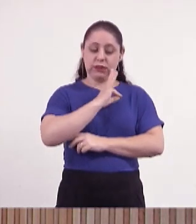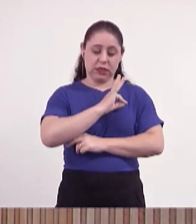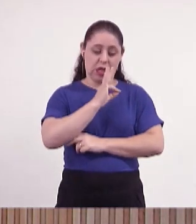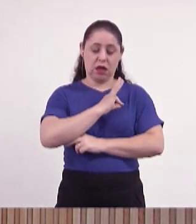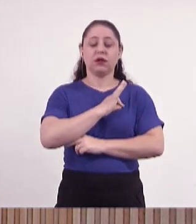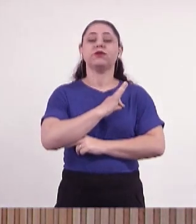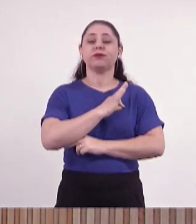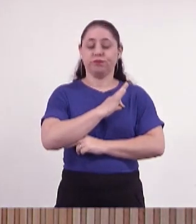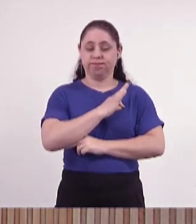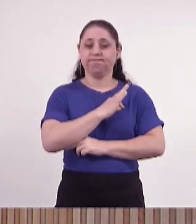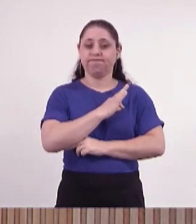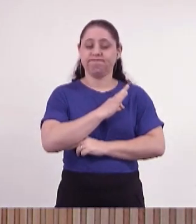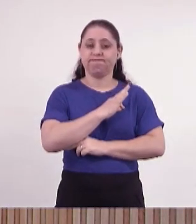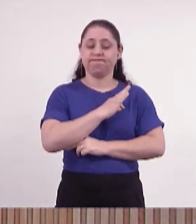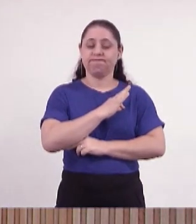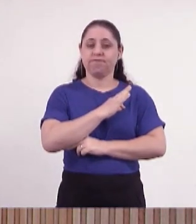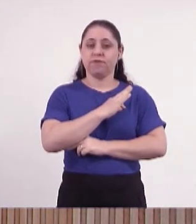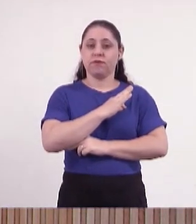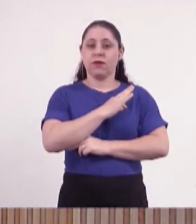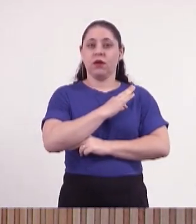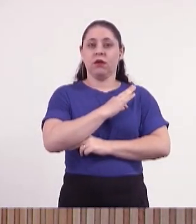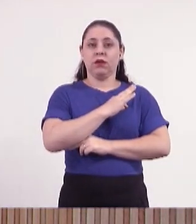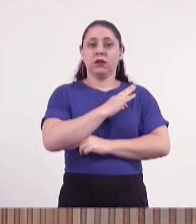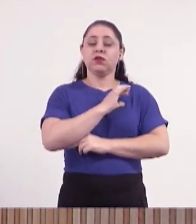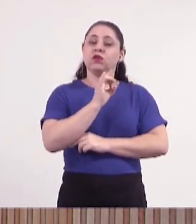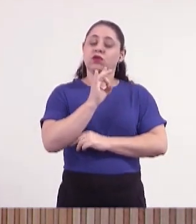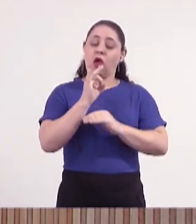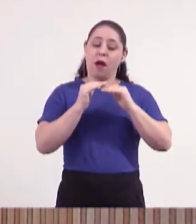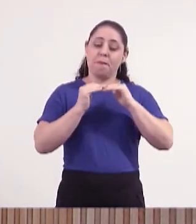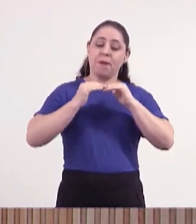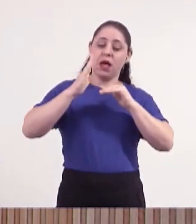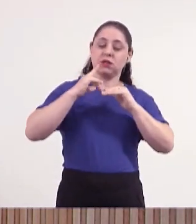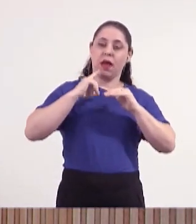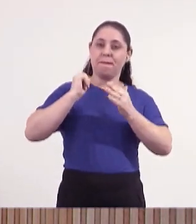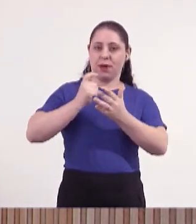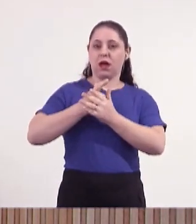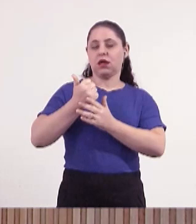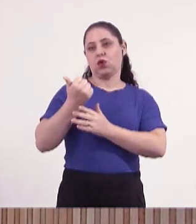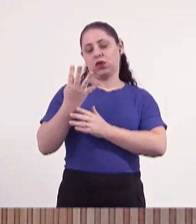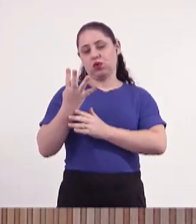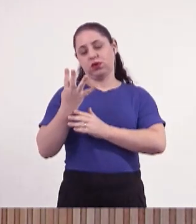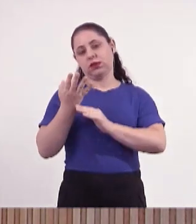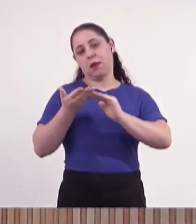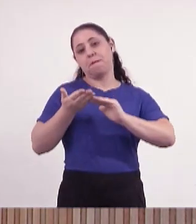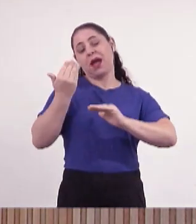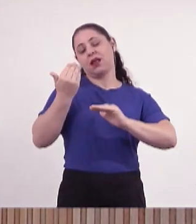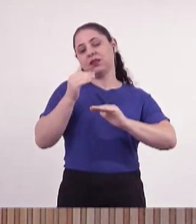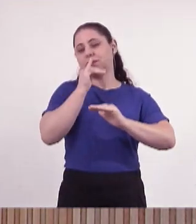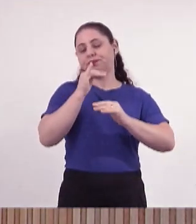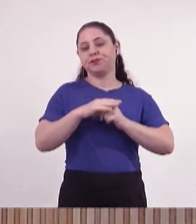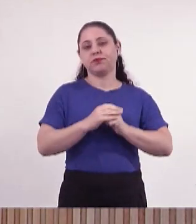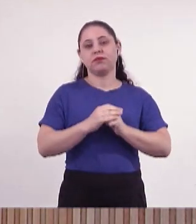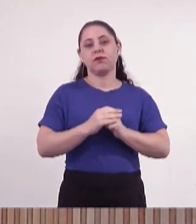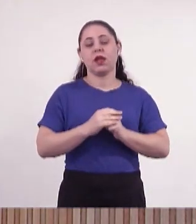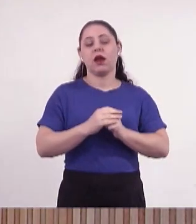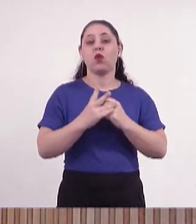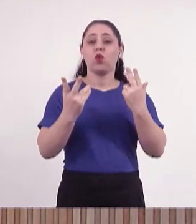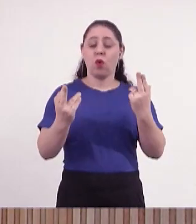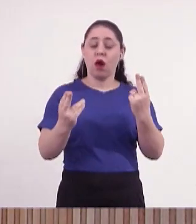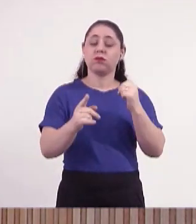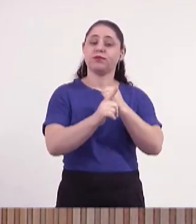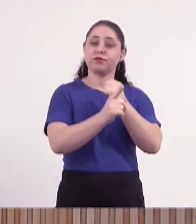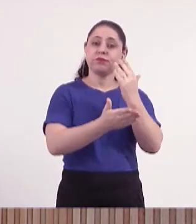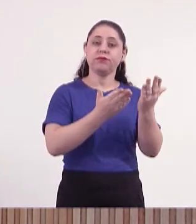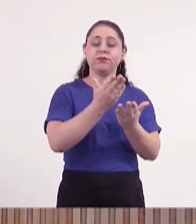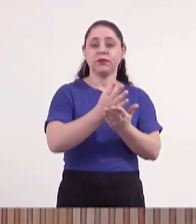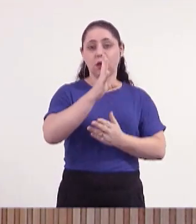alíquota previdenciária sobre até 3 salários mínimos, somente a partir disso. Então, o governo também apresenta proposta semelhante aos policiais